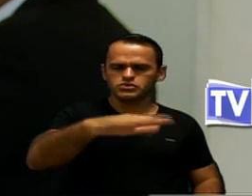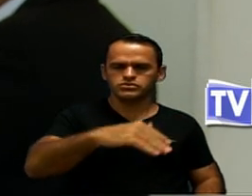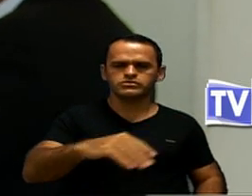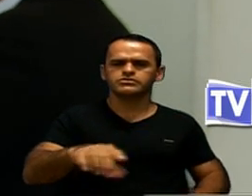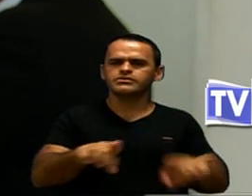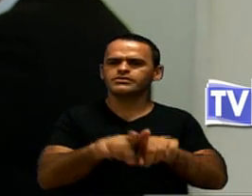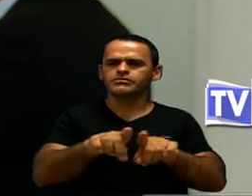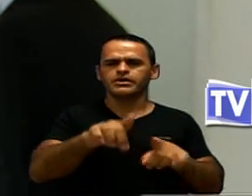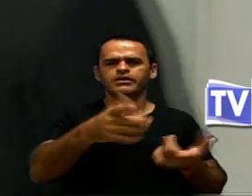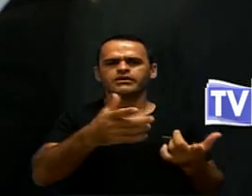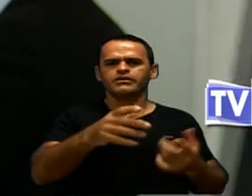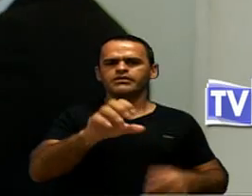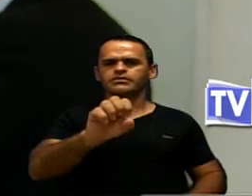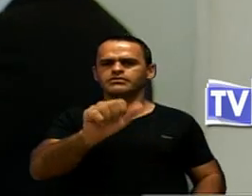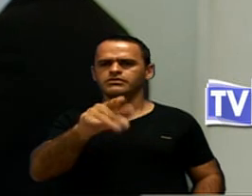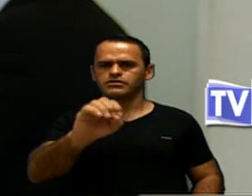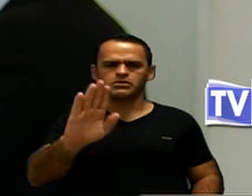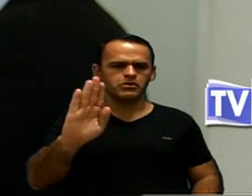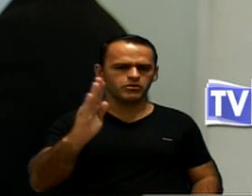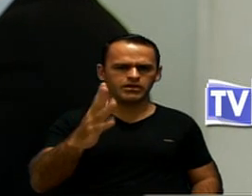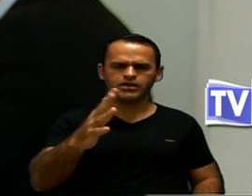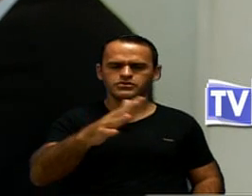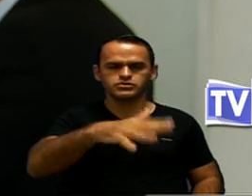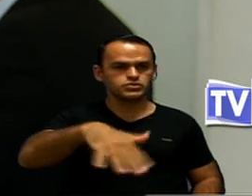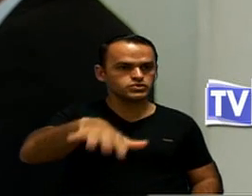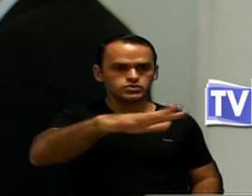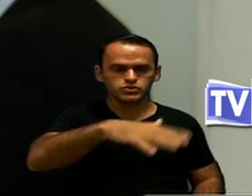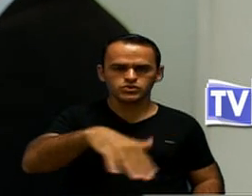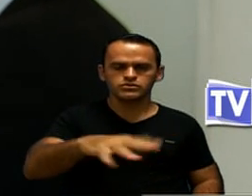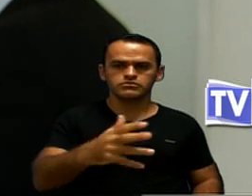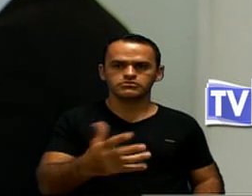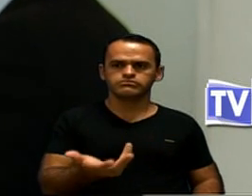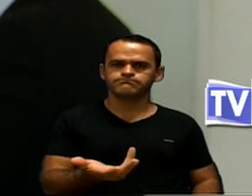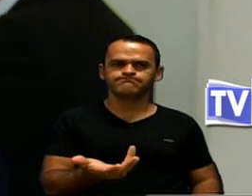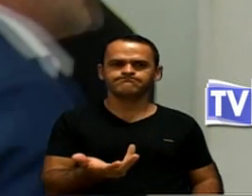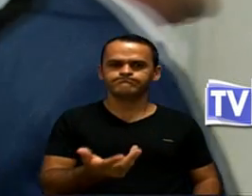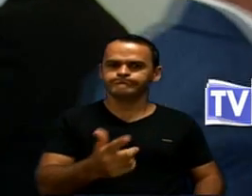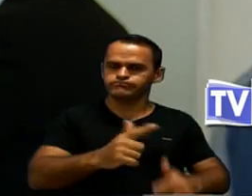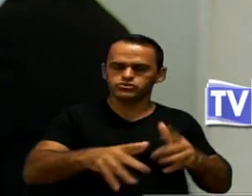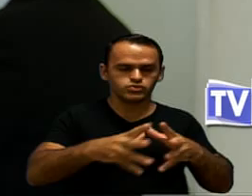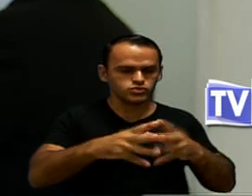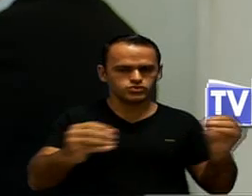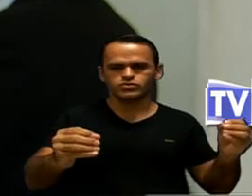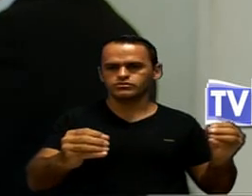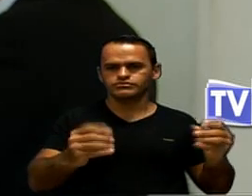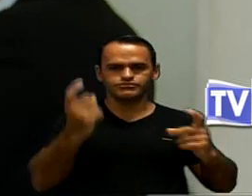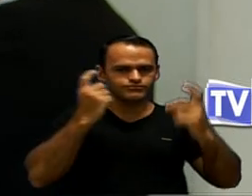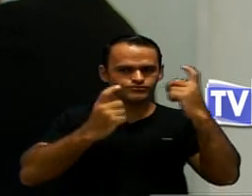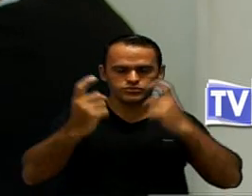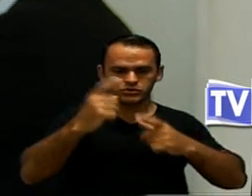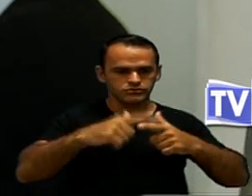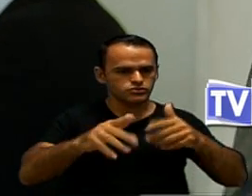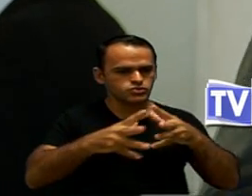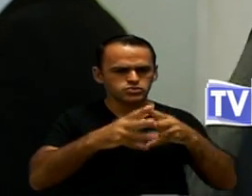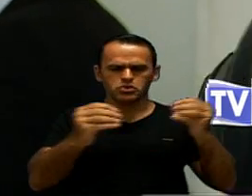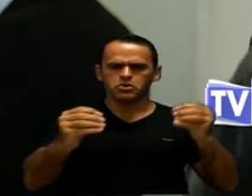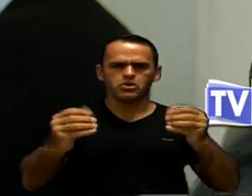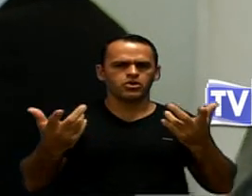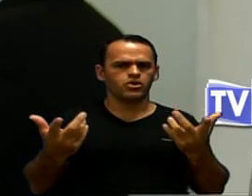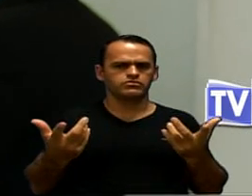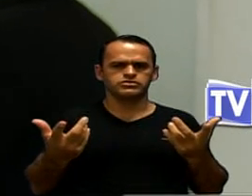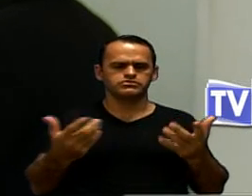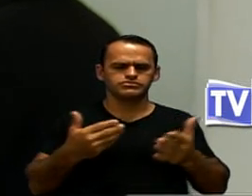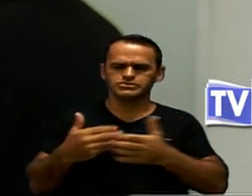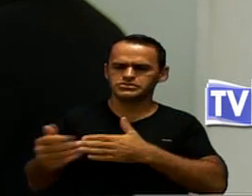São Bento, Carandá e toda a região, quer saber que esse problema se solucione, não importa onde que se